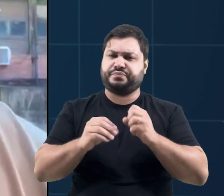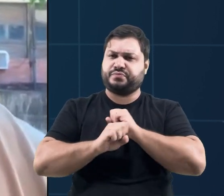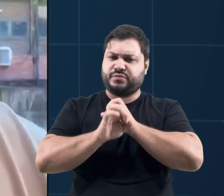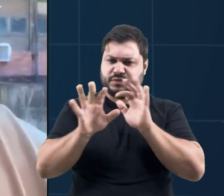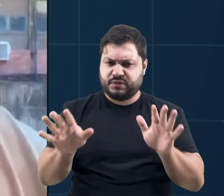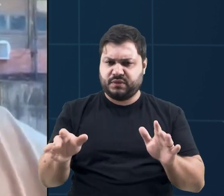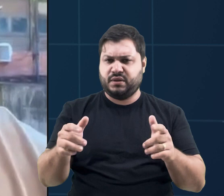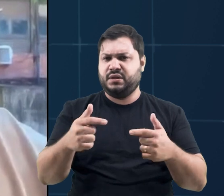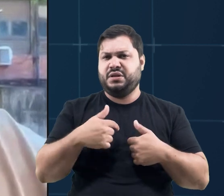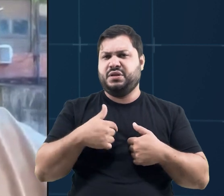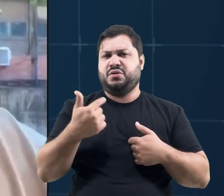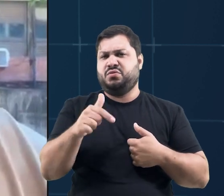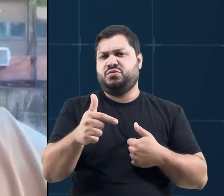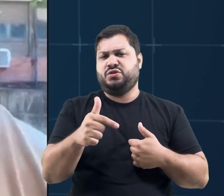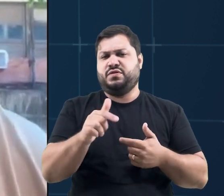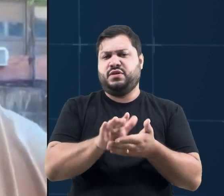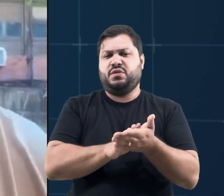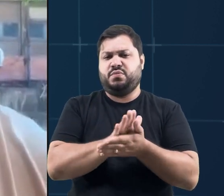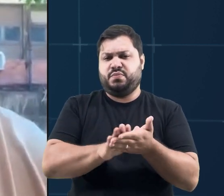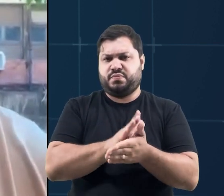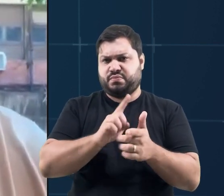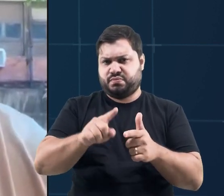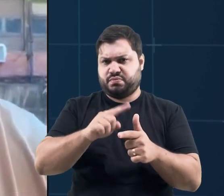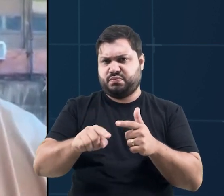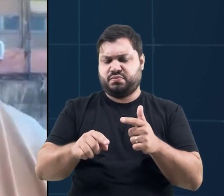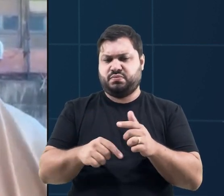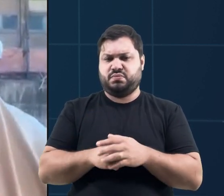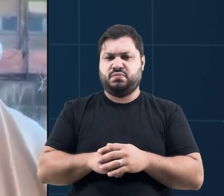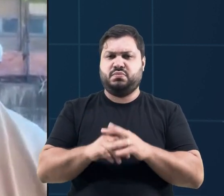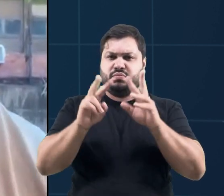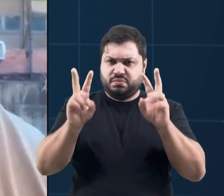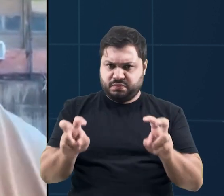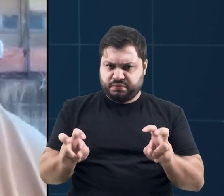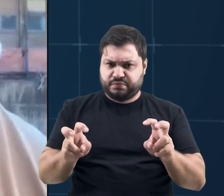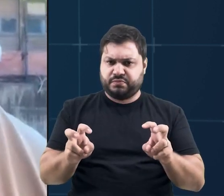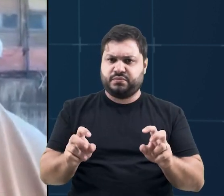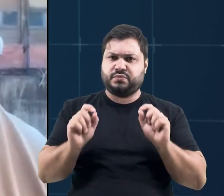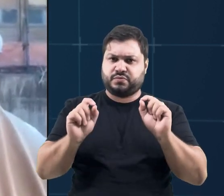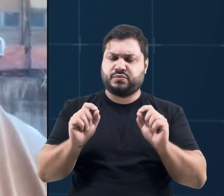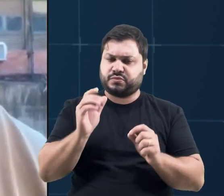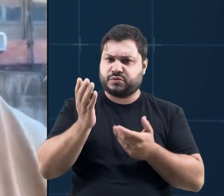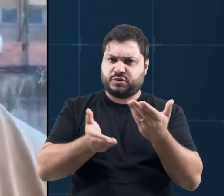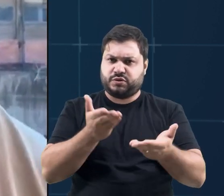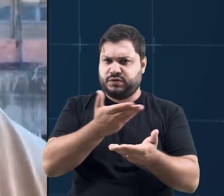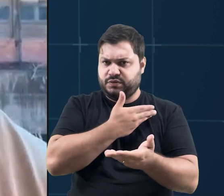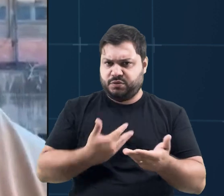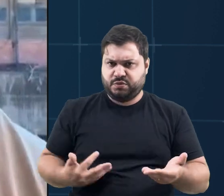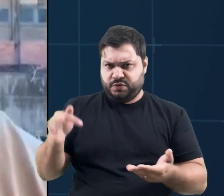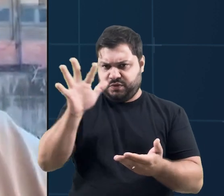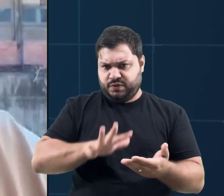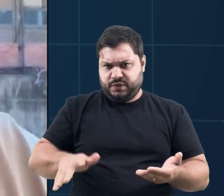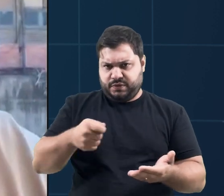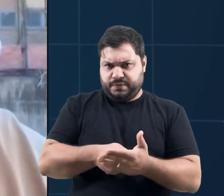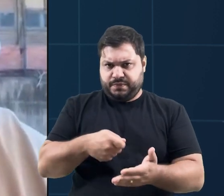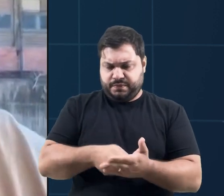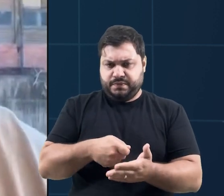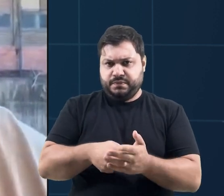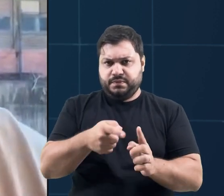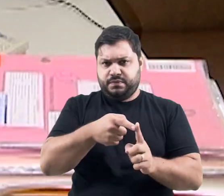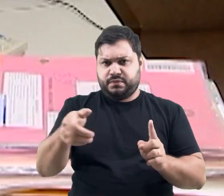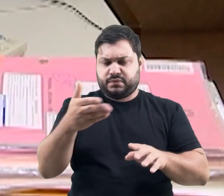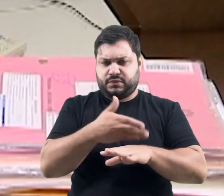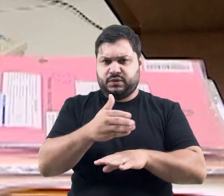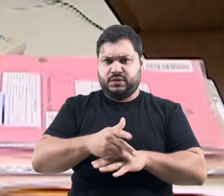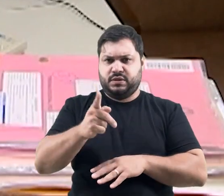tranquilo, muito transparente, em que eu não enfrentei nenhum empecilho e nenhum óbice em relação ao que o Serviço Público Federal